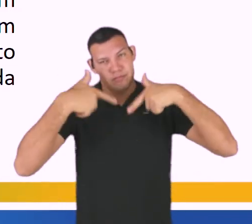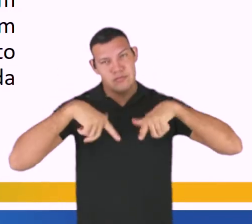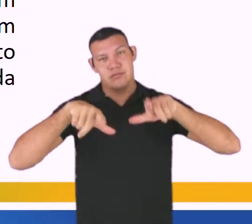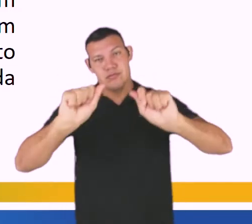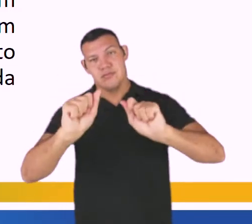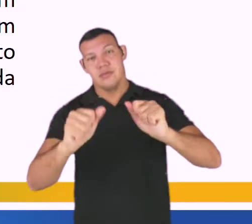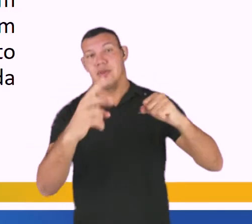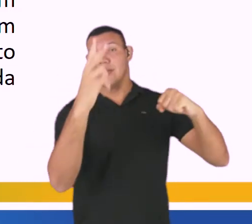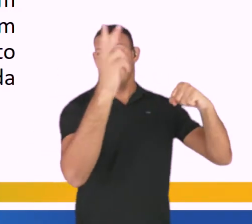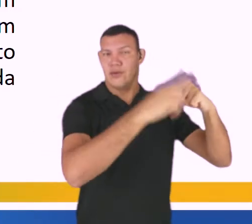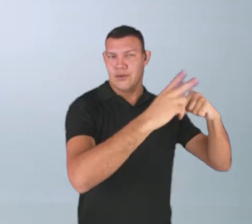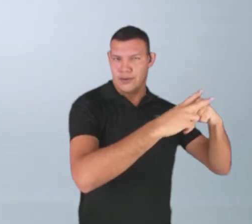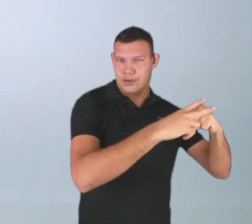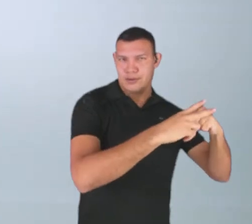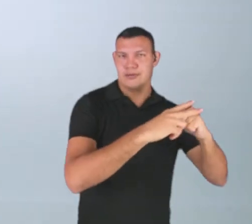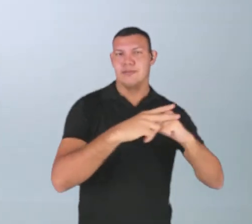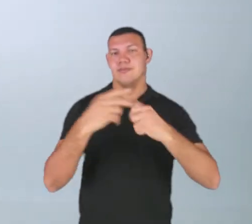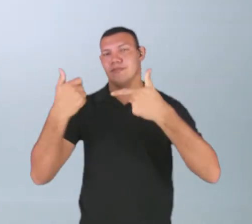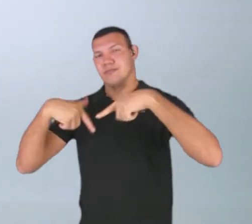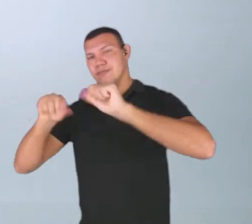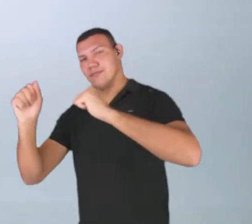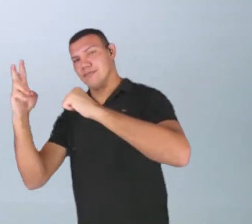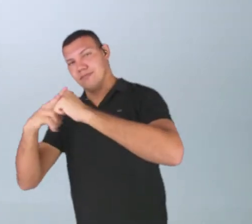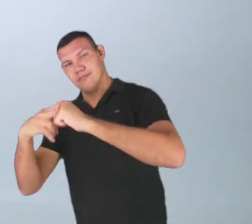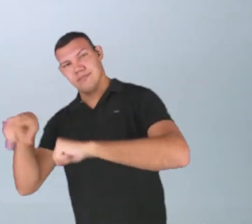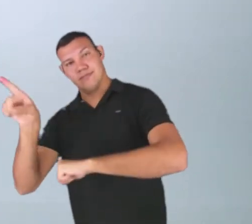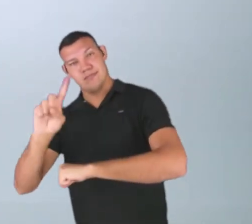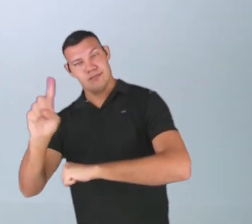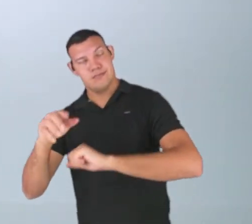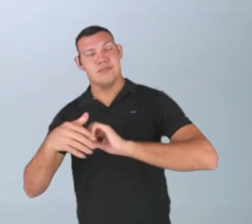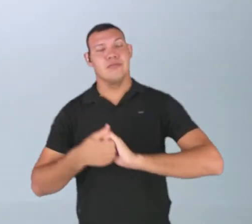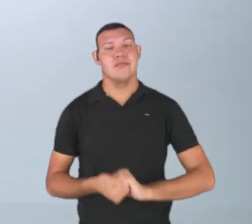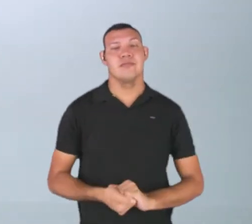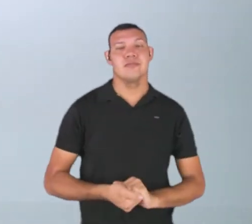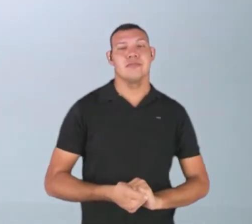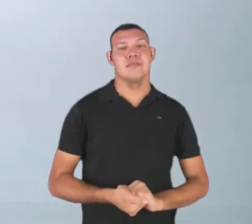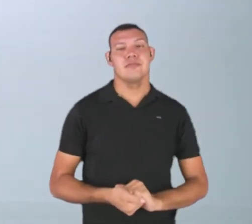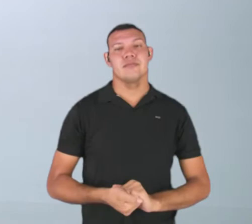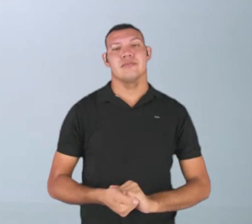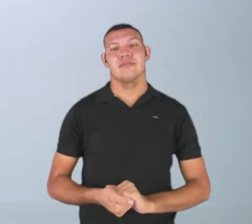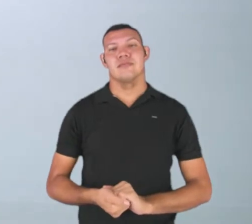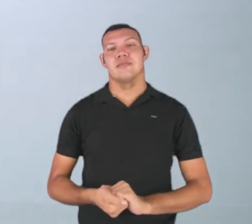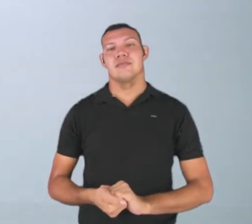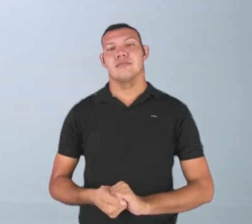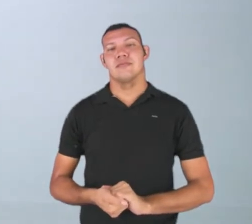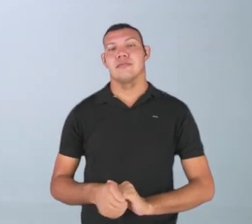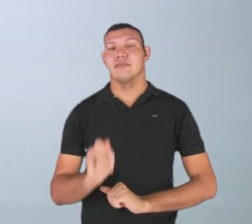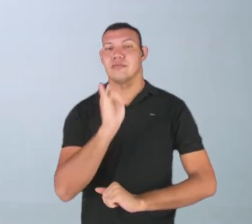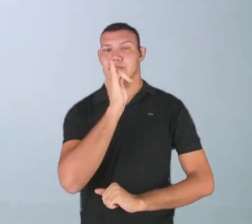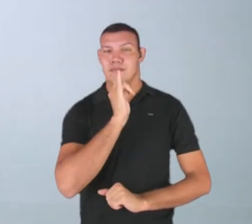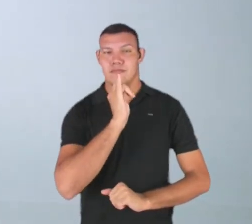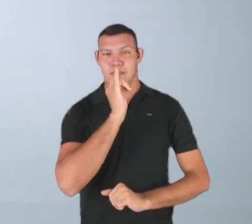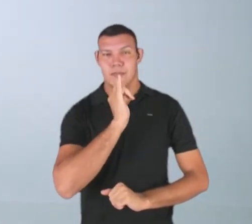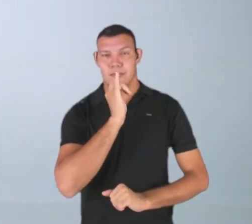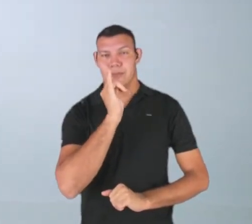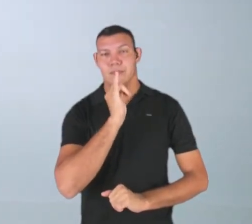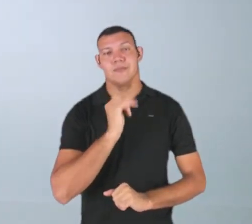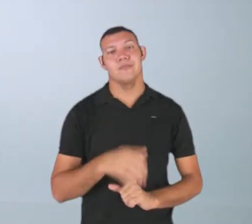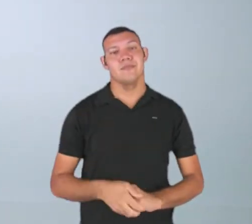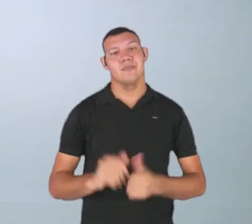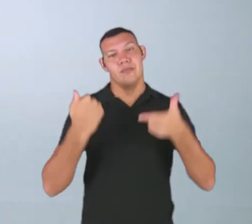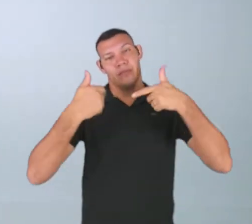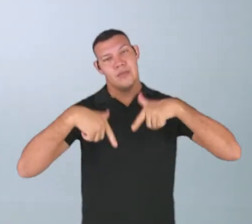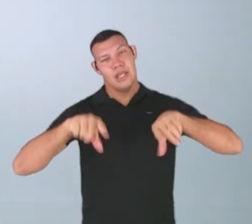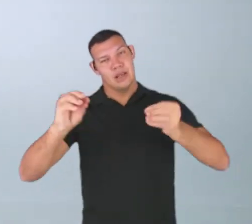o verbal e o não verbal ao mesmo tempo, tá? Então, um exemplo de linguagem mista que pode